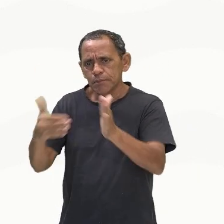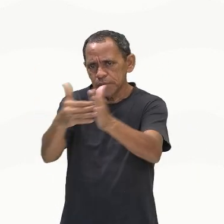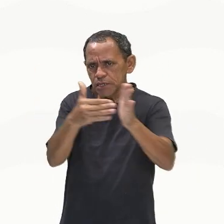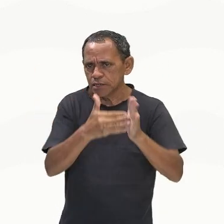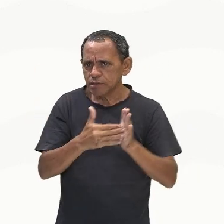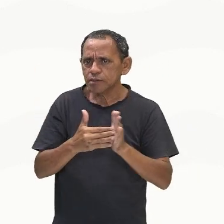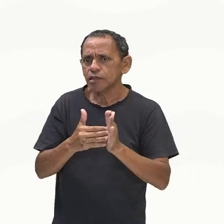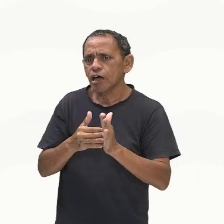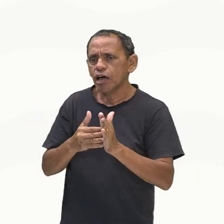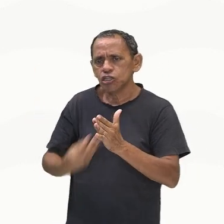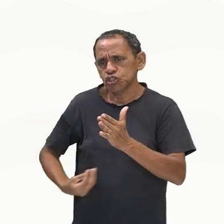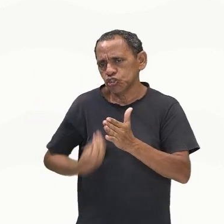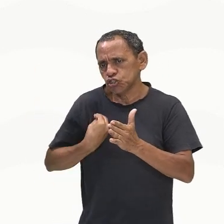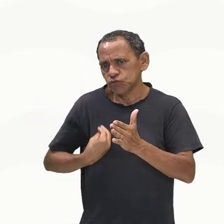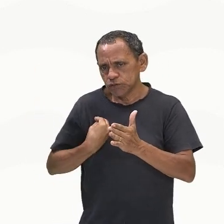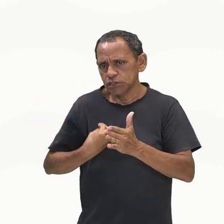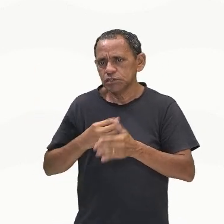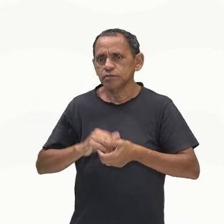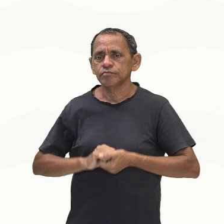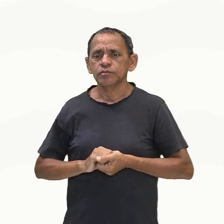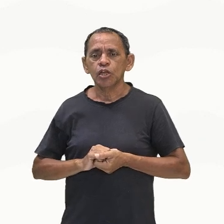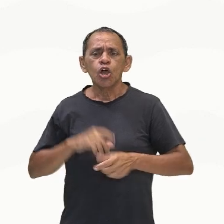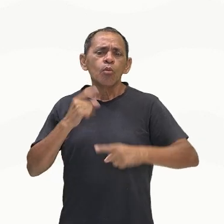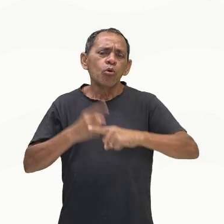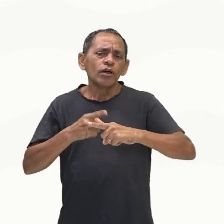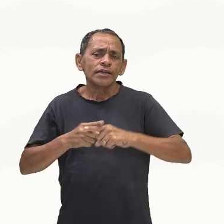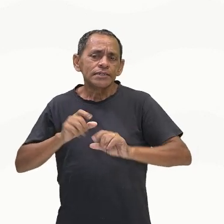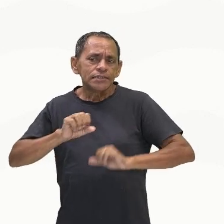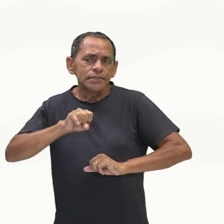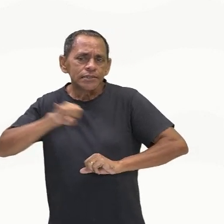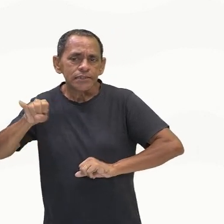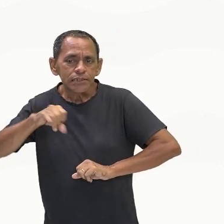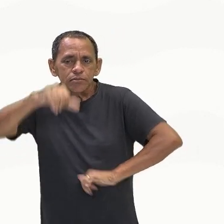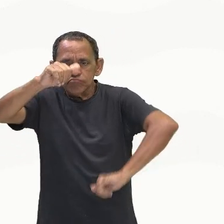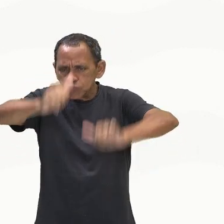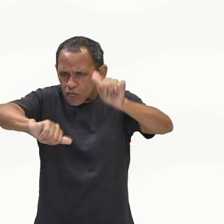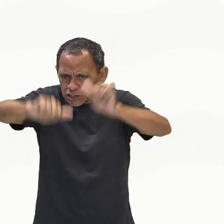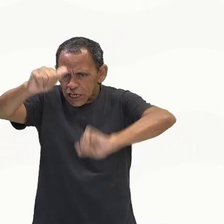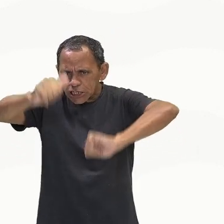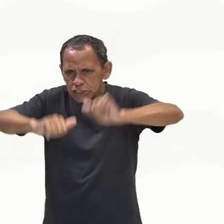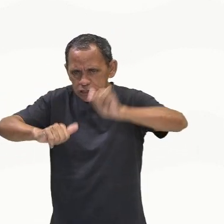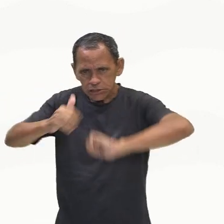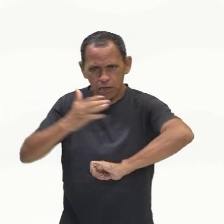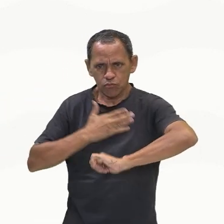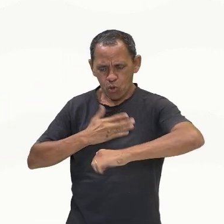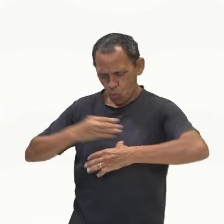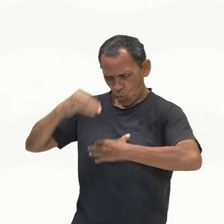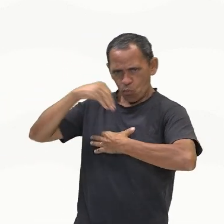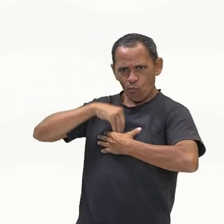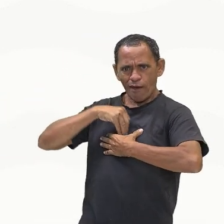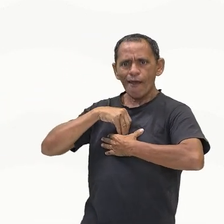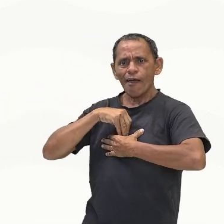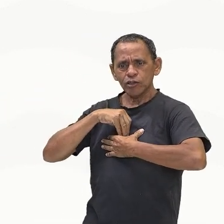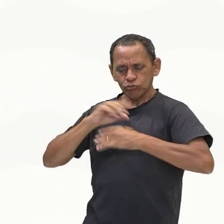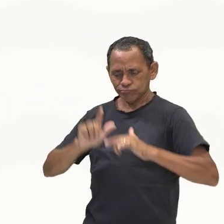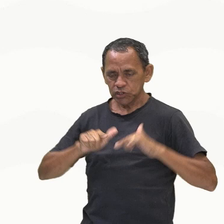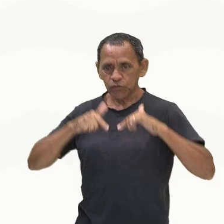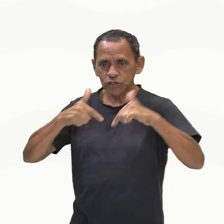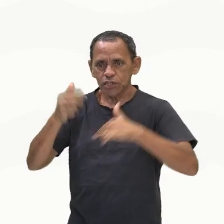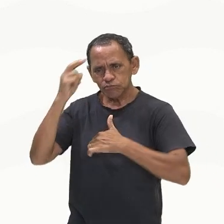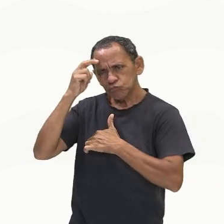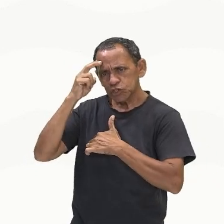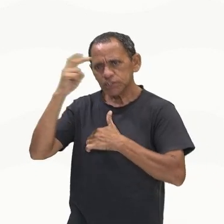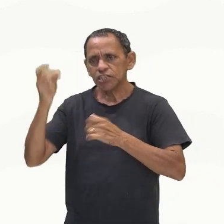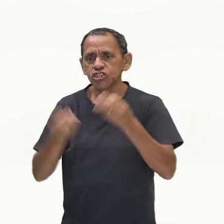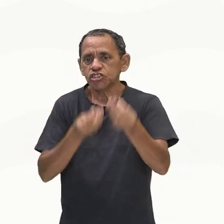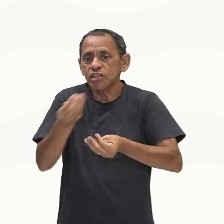quê? Quando eu faço toda essa análise, eu estou ativando a minha